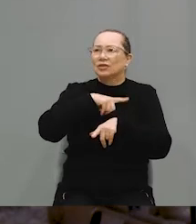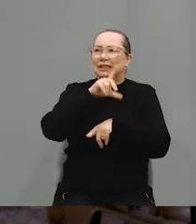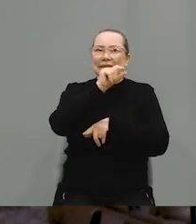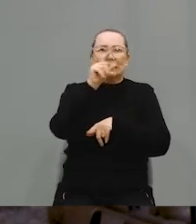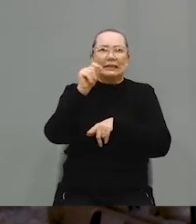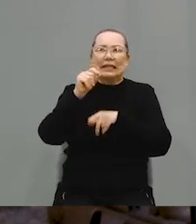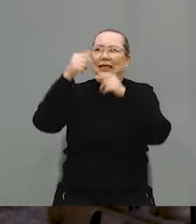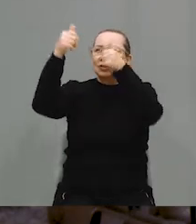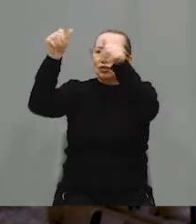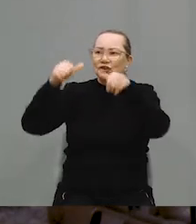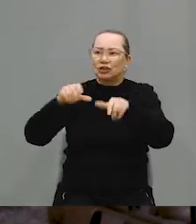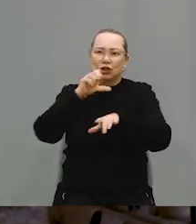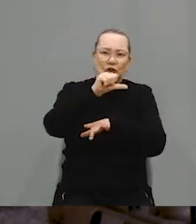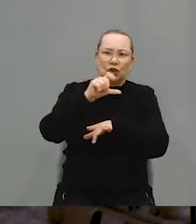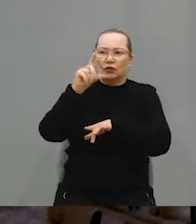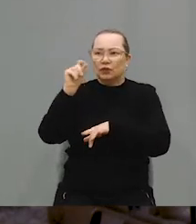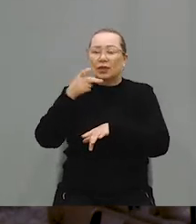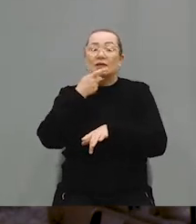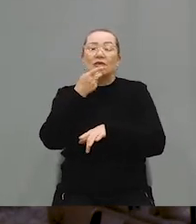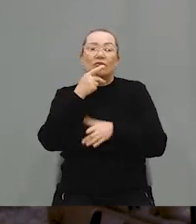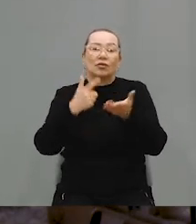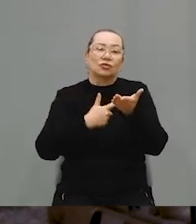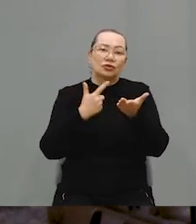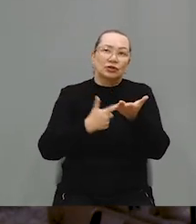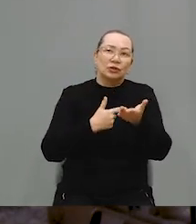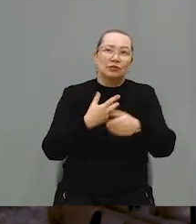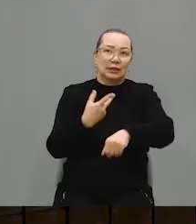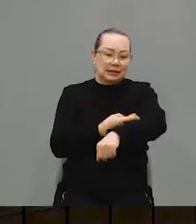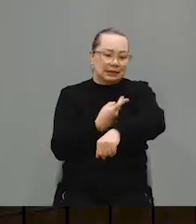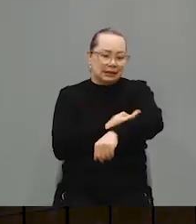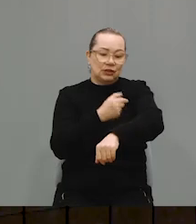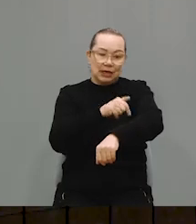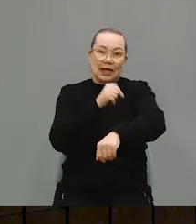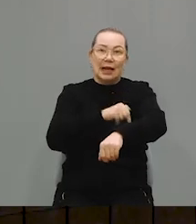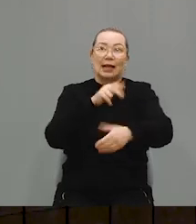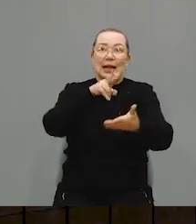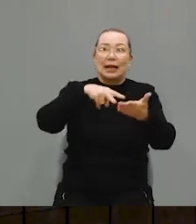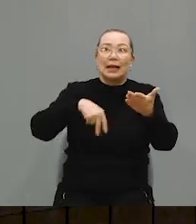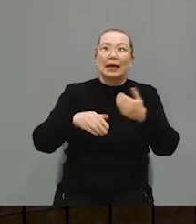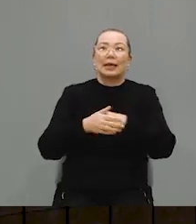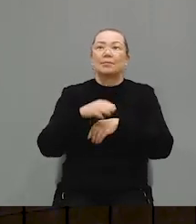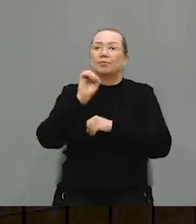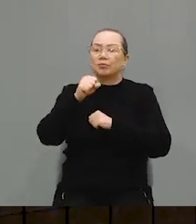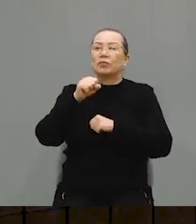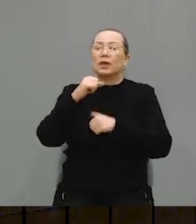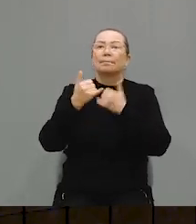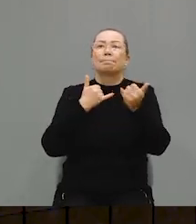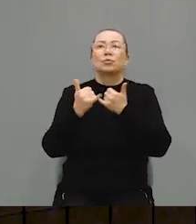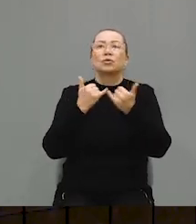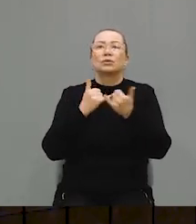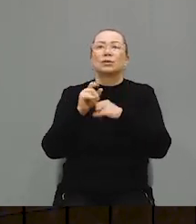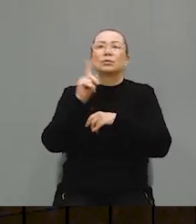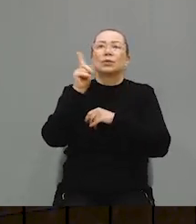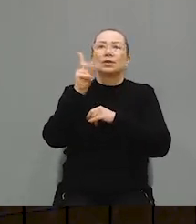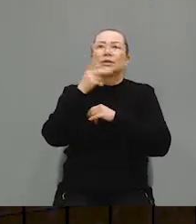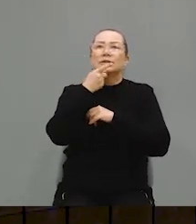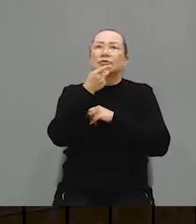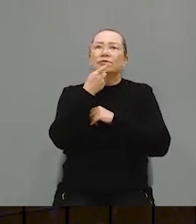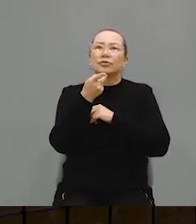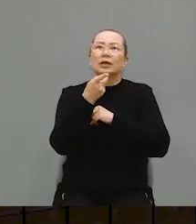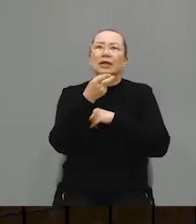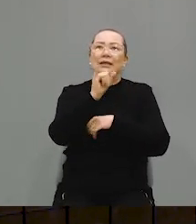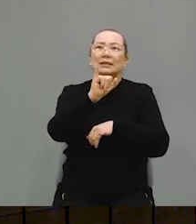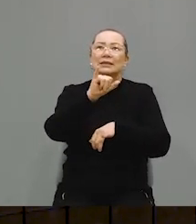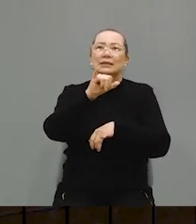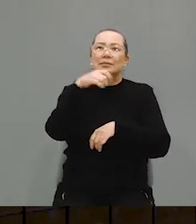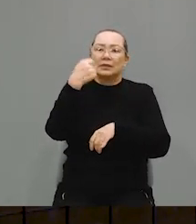aqui, 9 ou 10 que falam sobre livros. A Celeste é uma leitora. Sim, por exemplo, aqui já se fala, se